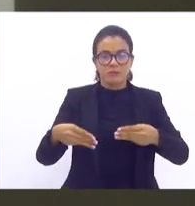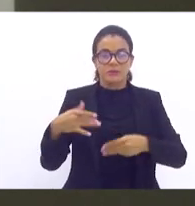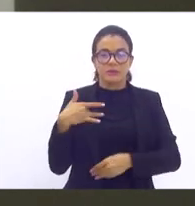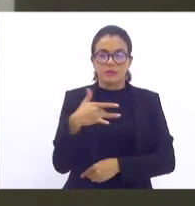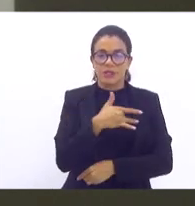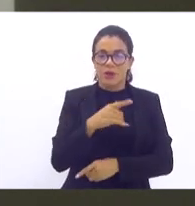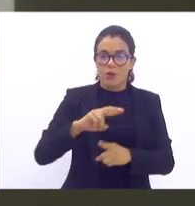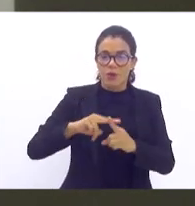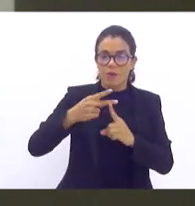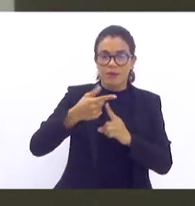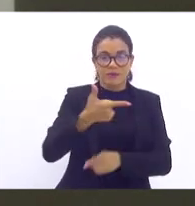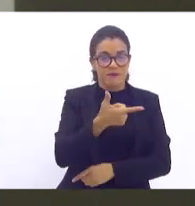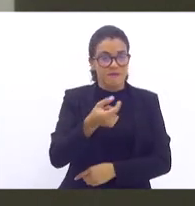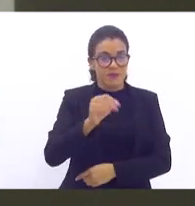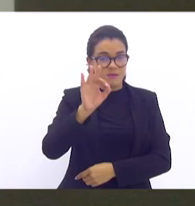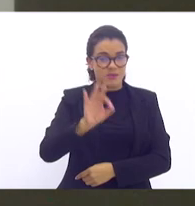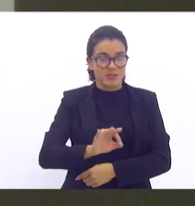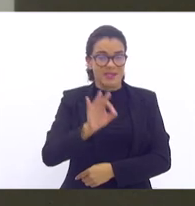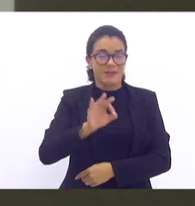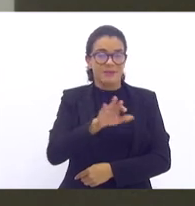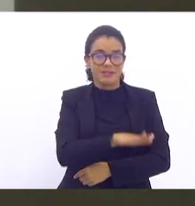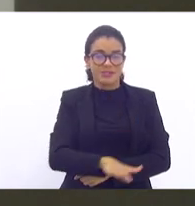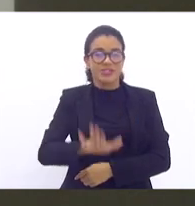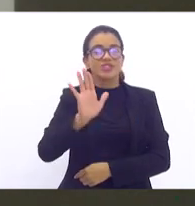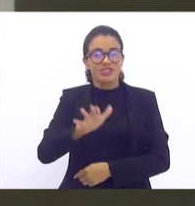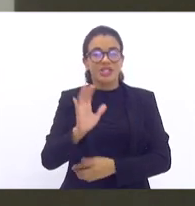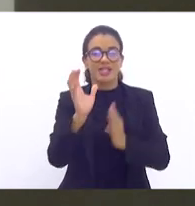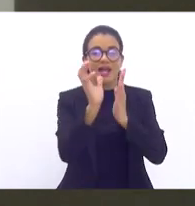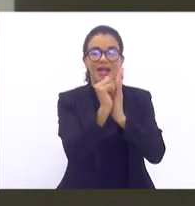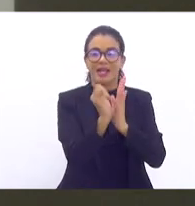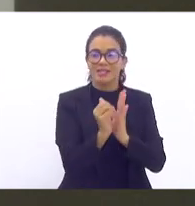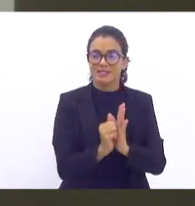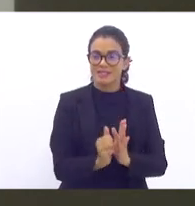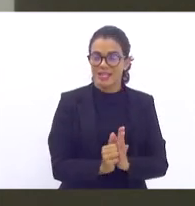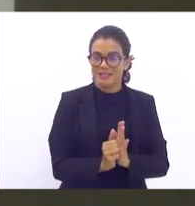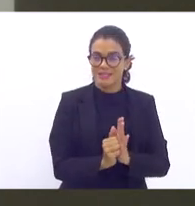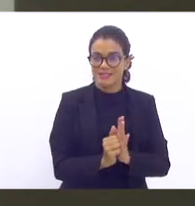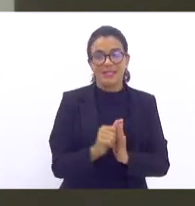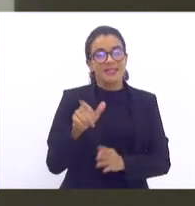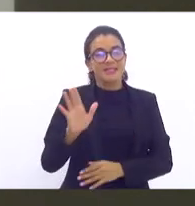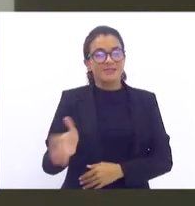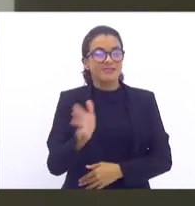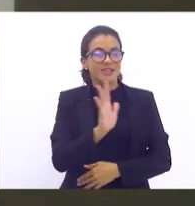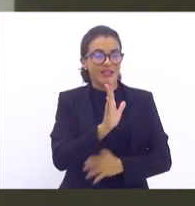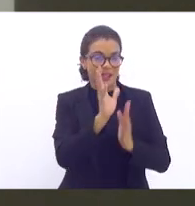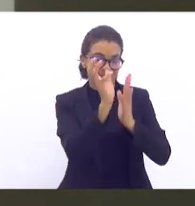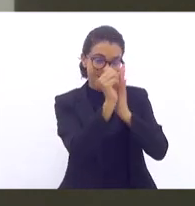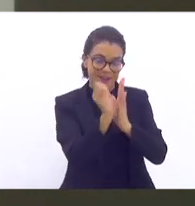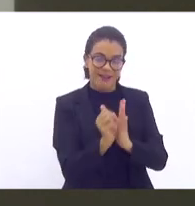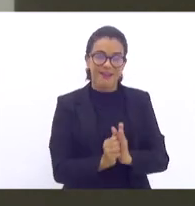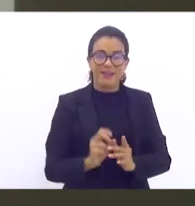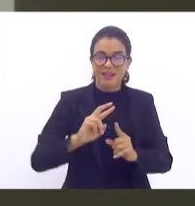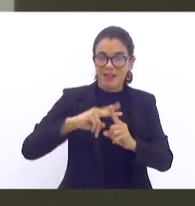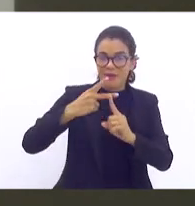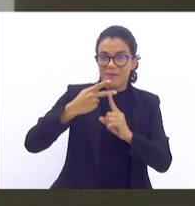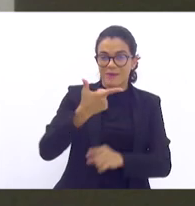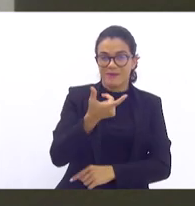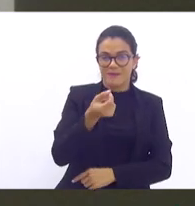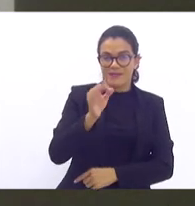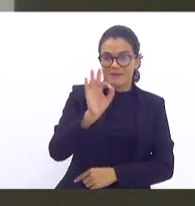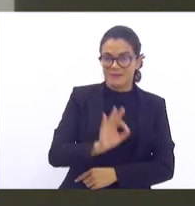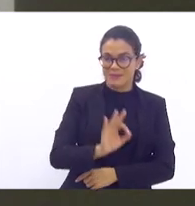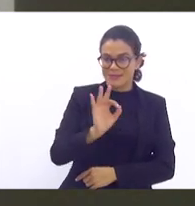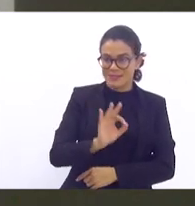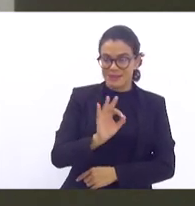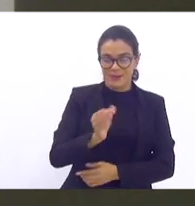de 20% para aqueles municípios porque já tão cadastrados e credenciados Então quem já tá credenciado já vai ter um aumento de 20% do